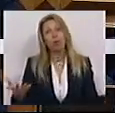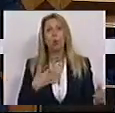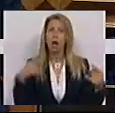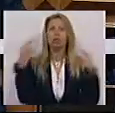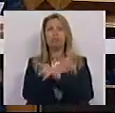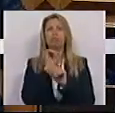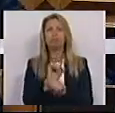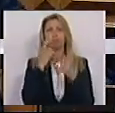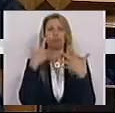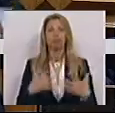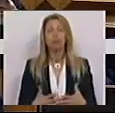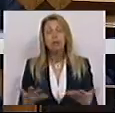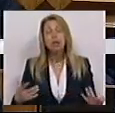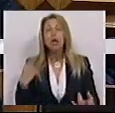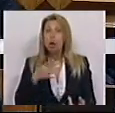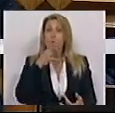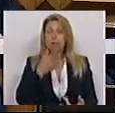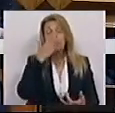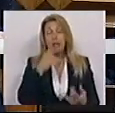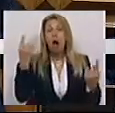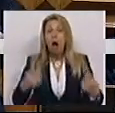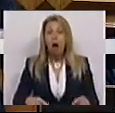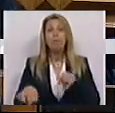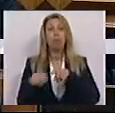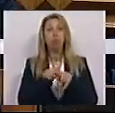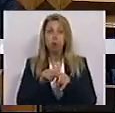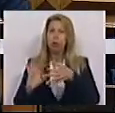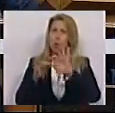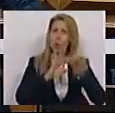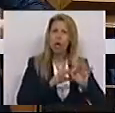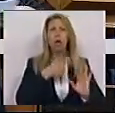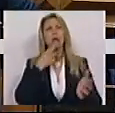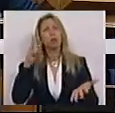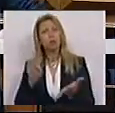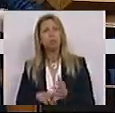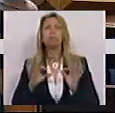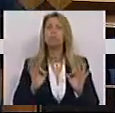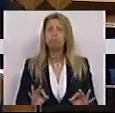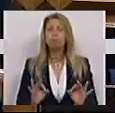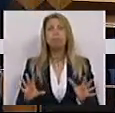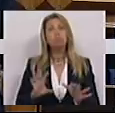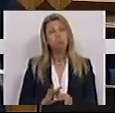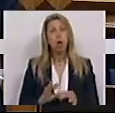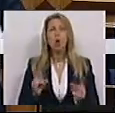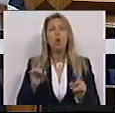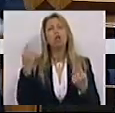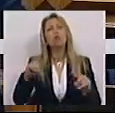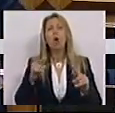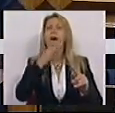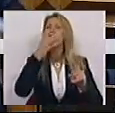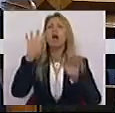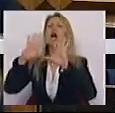uma política coerente, razoável e, sobretudo, realista, e que não se prenda apenas em generalidades,